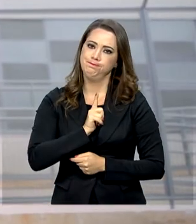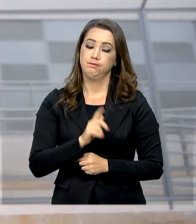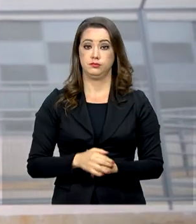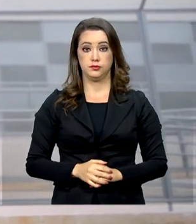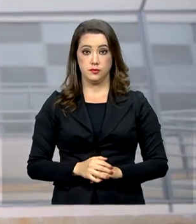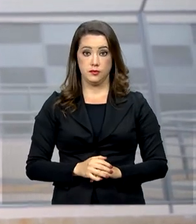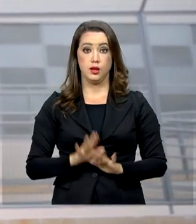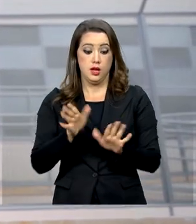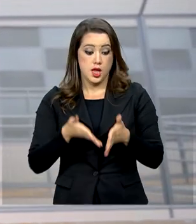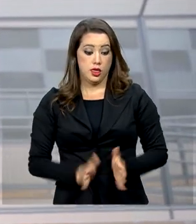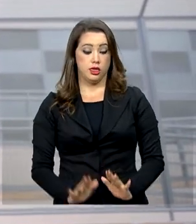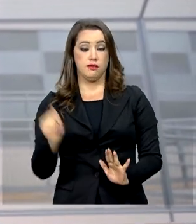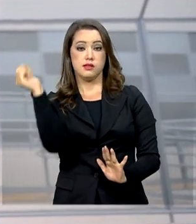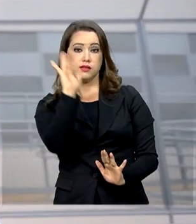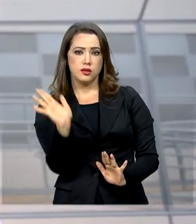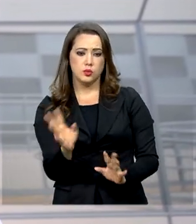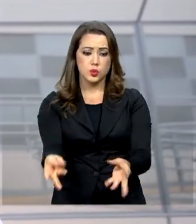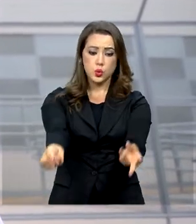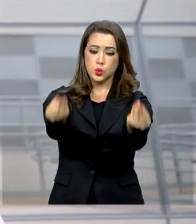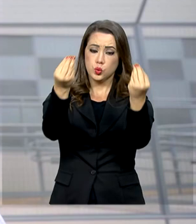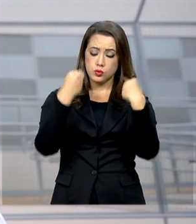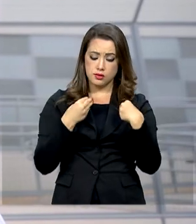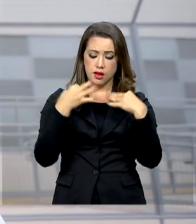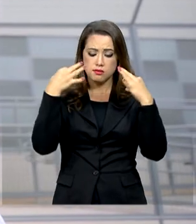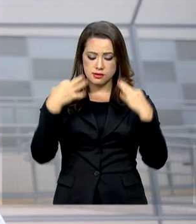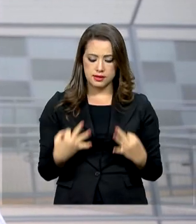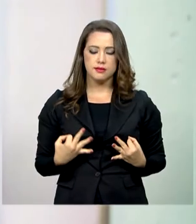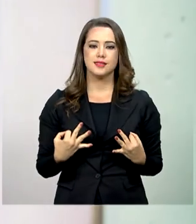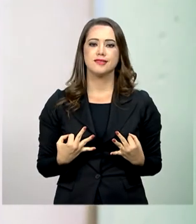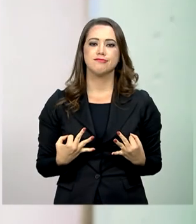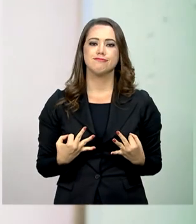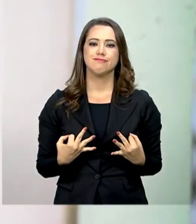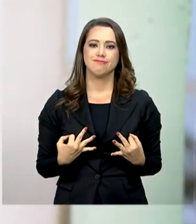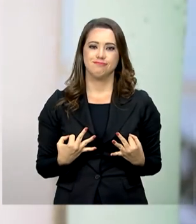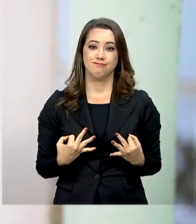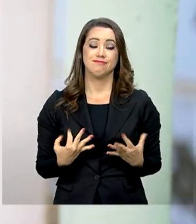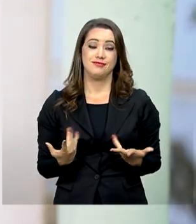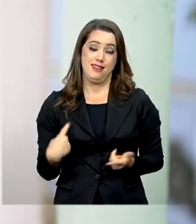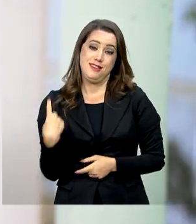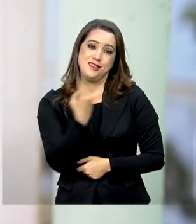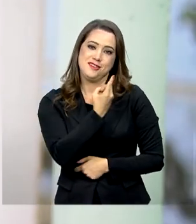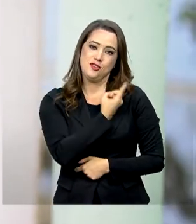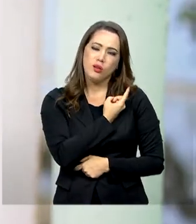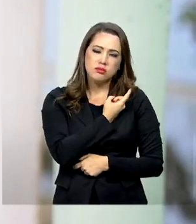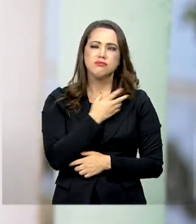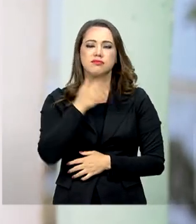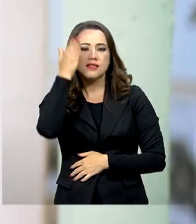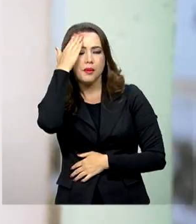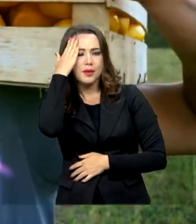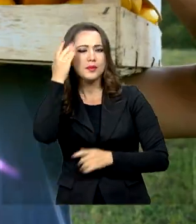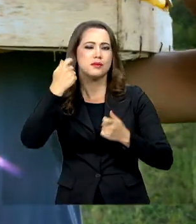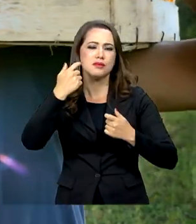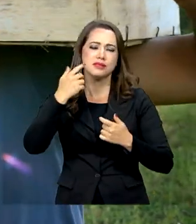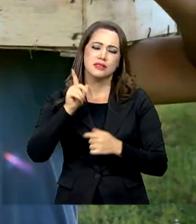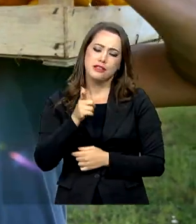Nascer brasileiro nos dá a firmeza de ser. nos acostumamos a viver desafios.